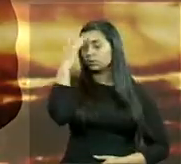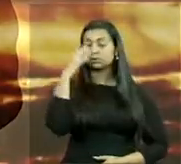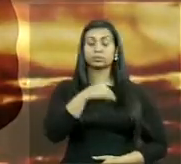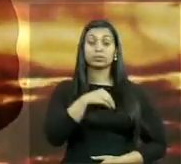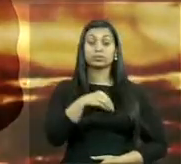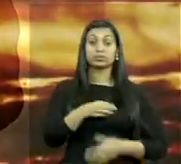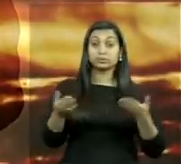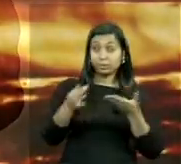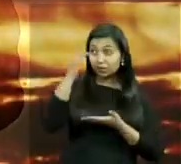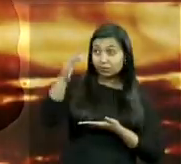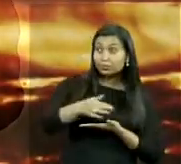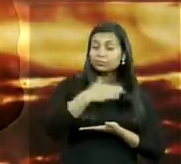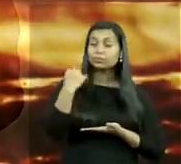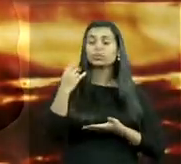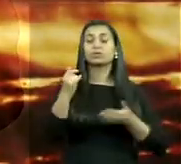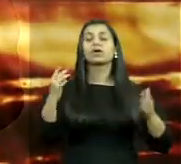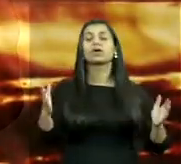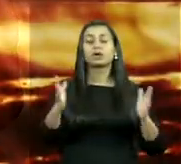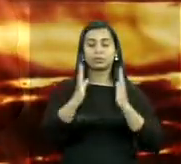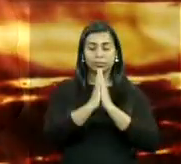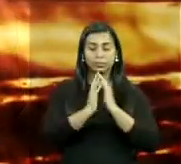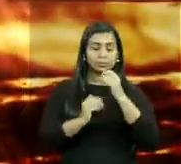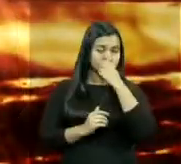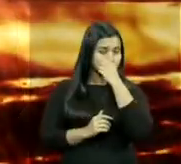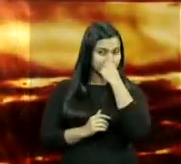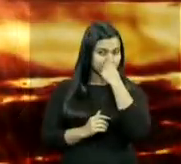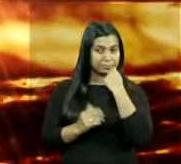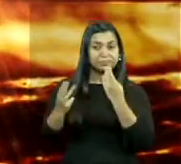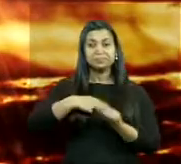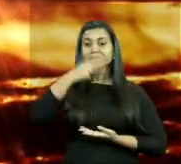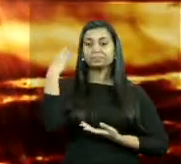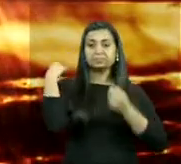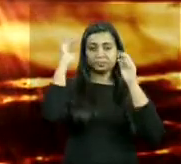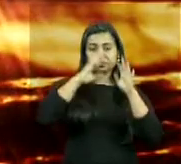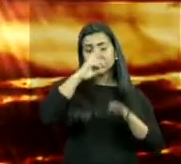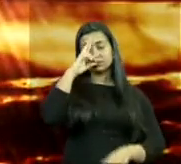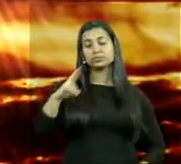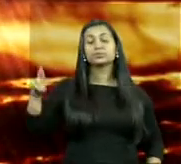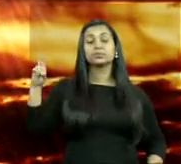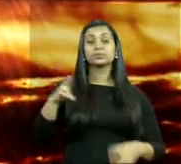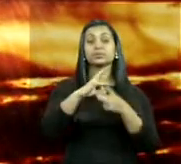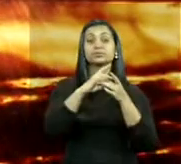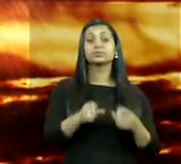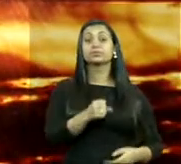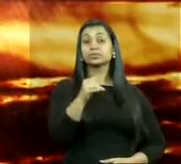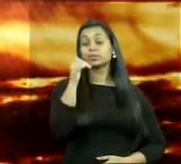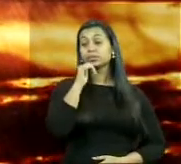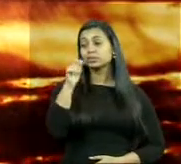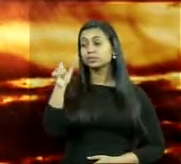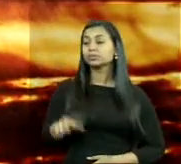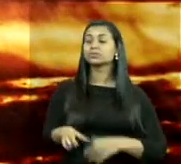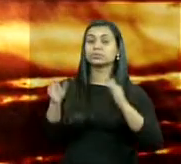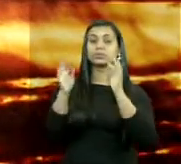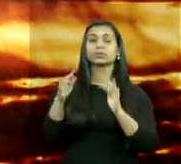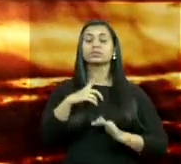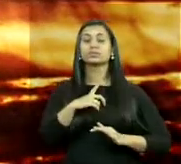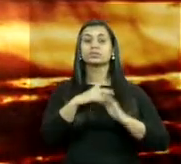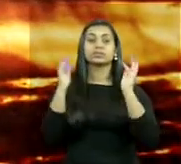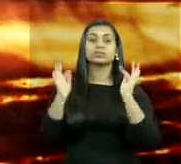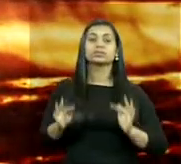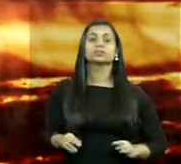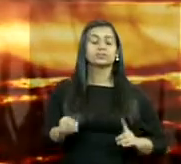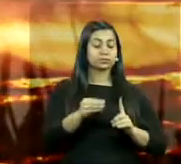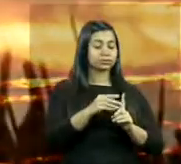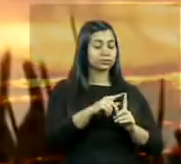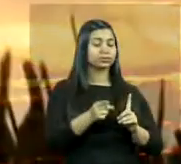por nós, pecadores, agora e na hora de nossa morte. Amém. Ave Maria, cheia de graça, o Senhor é convosco. Bendita sois vós entre